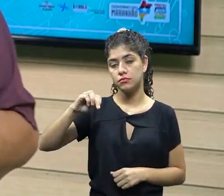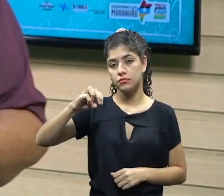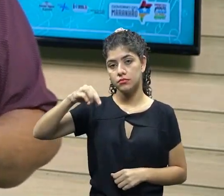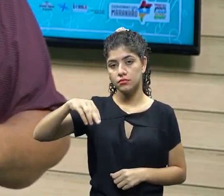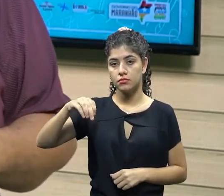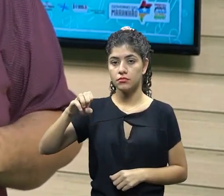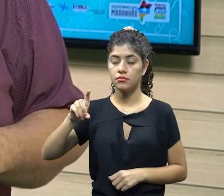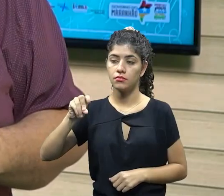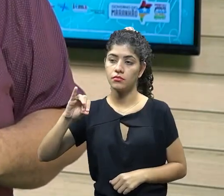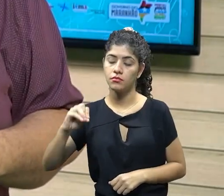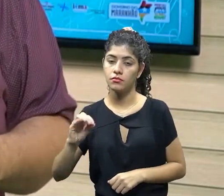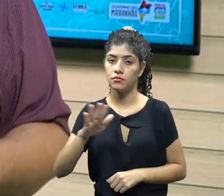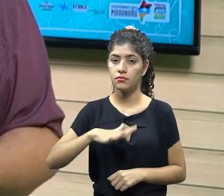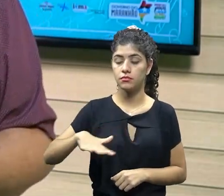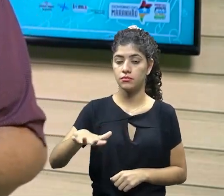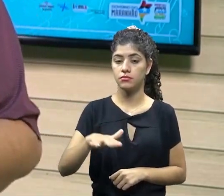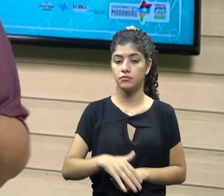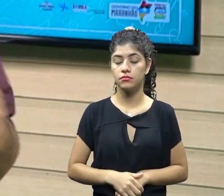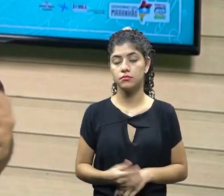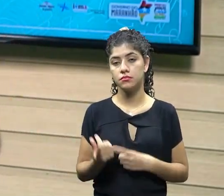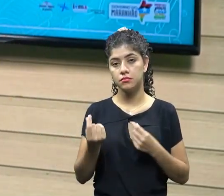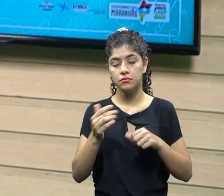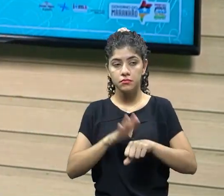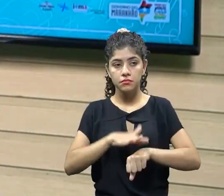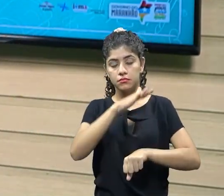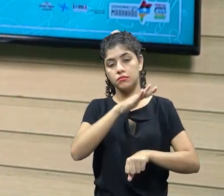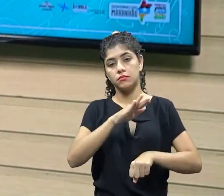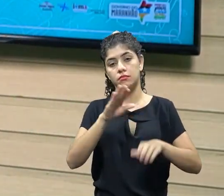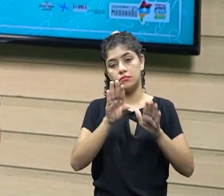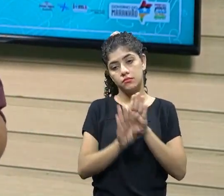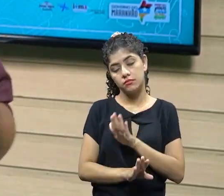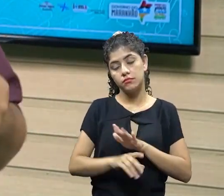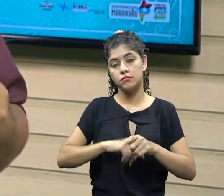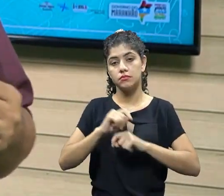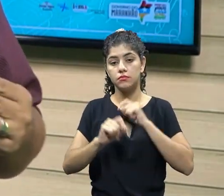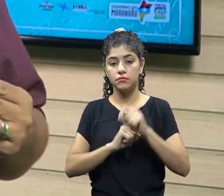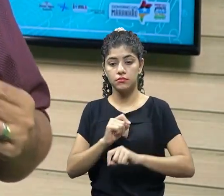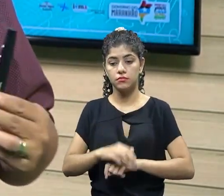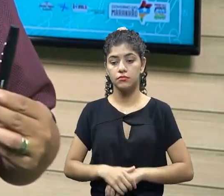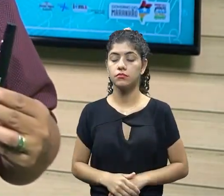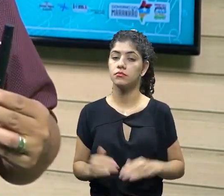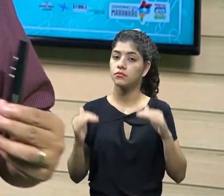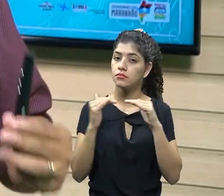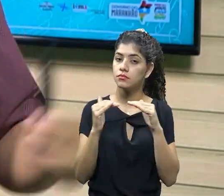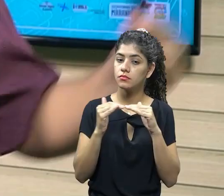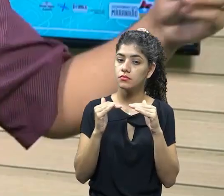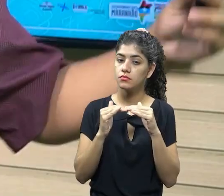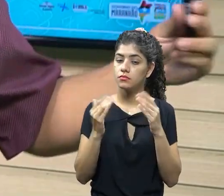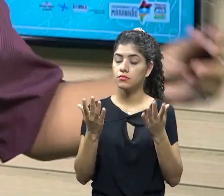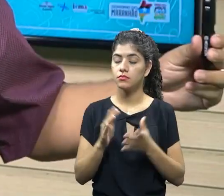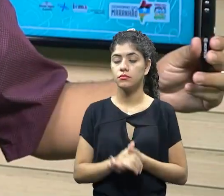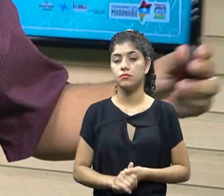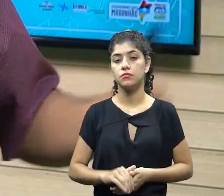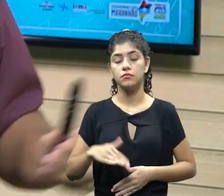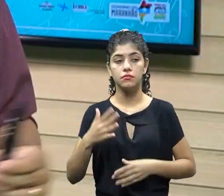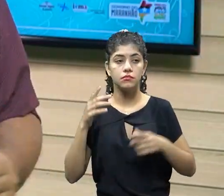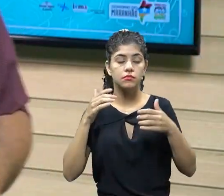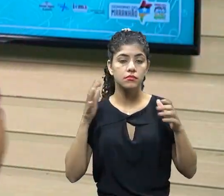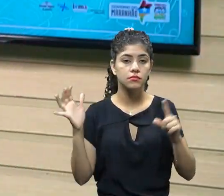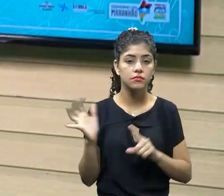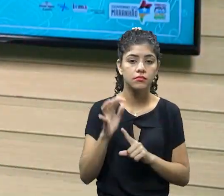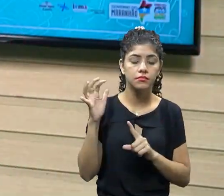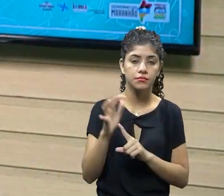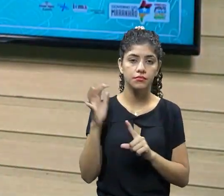Então, se o lucro vai aumentar, vai diminuir, e isso vai determinar de acordo com o mercado. Isso influencia diretamente